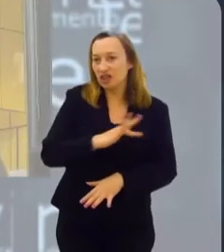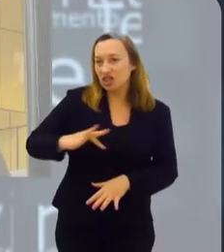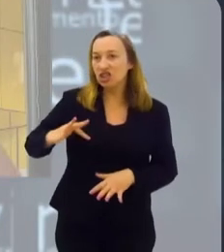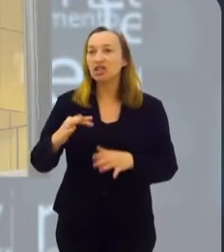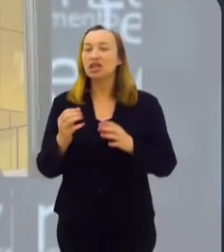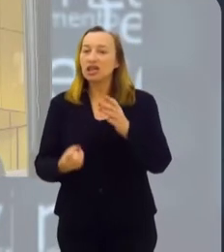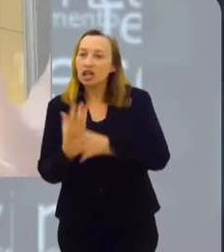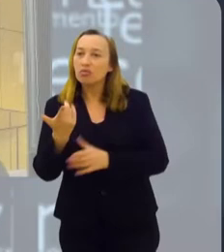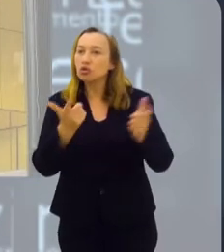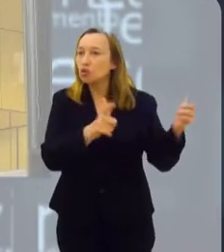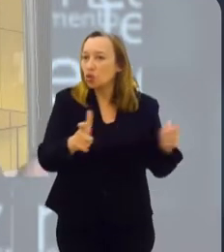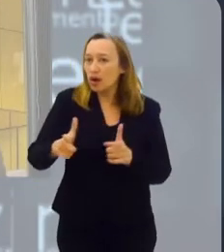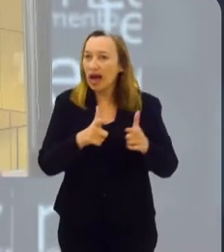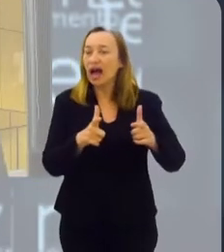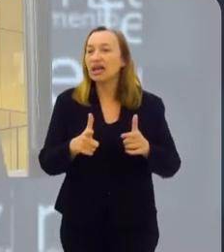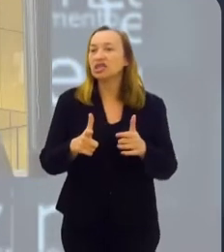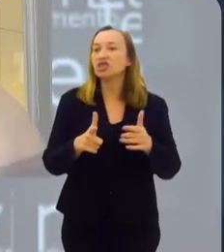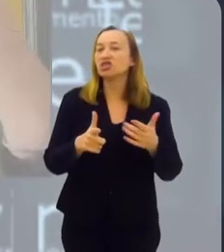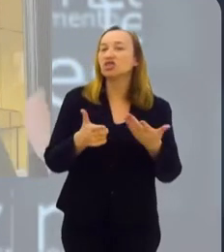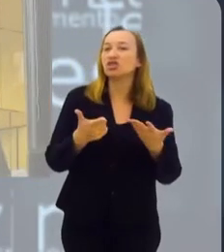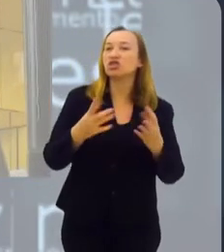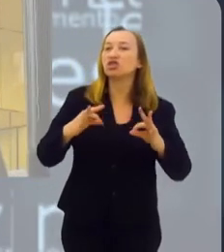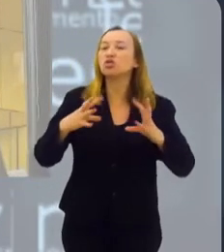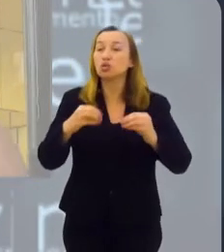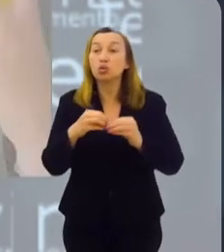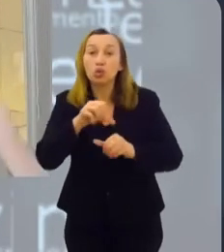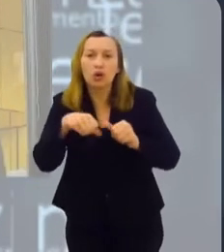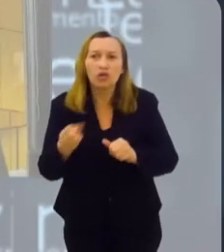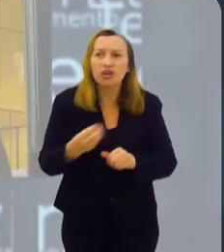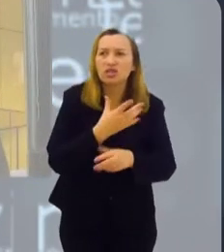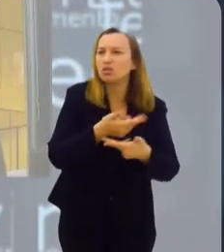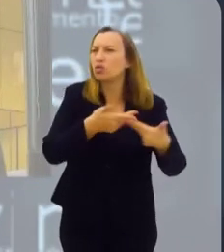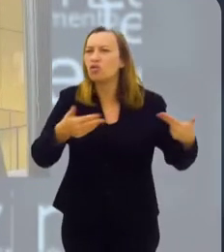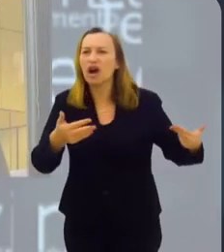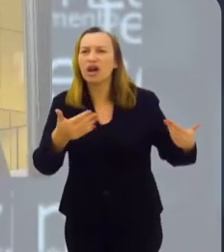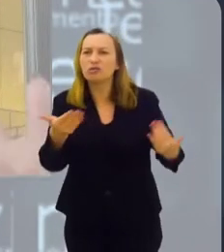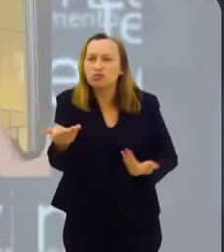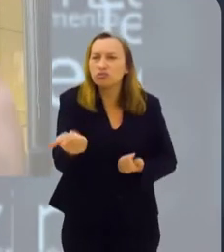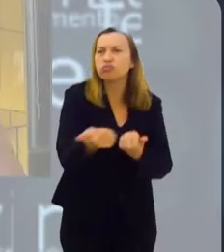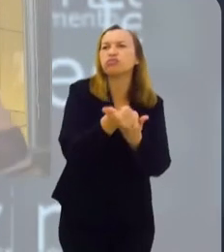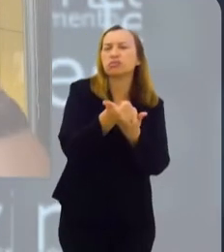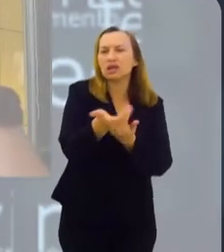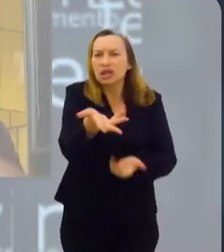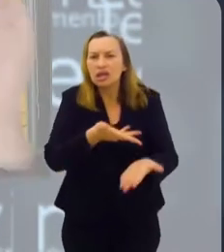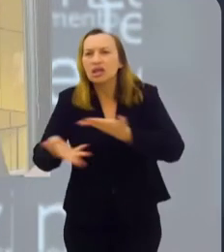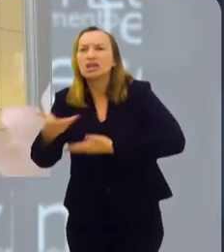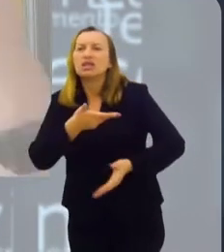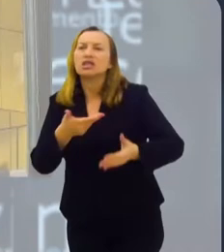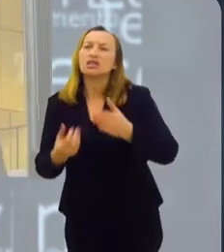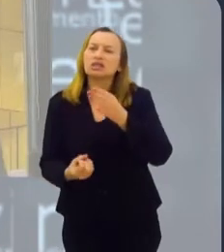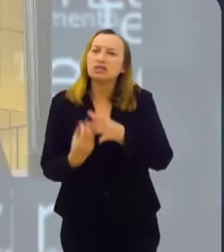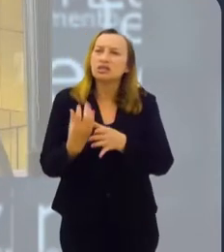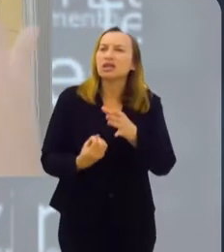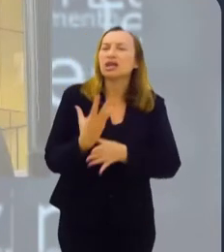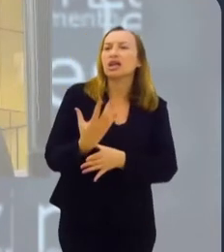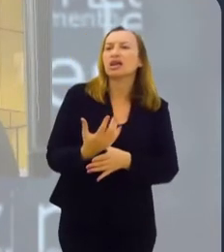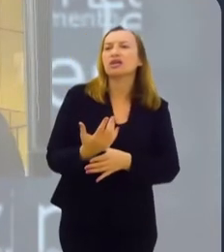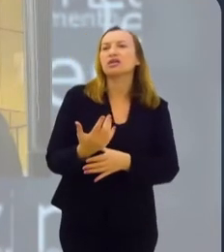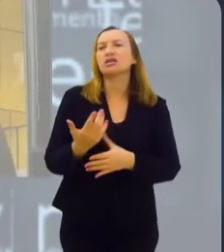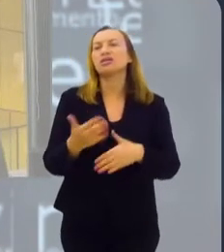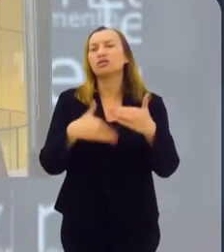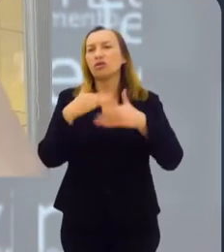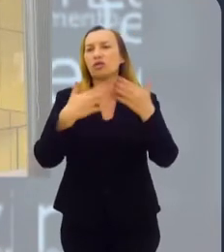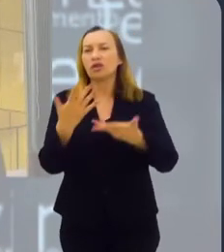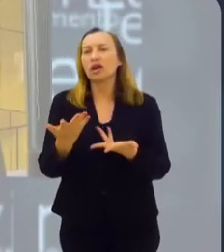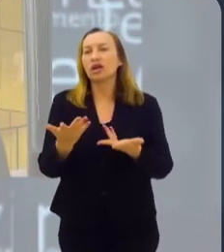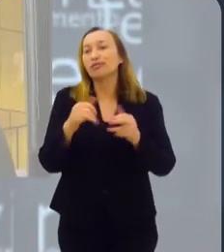Casa Firjan, construiu um espaço aberto de discussão sobre tendência, né, sobre inovação, com muitos parceiros sempre desenvolvendo suas próprias pautas